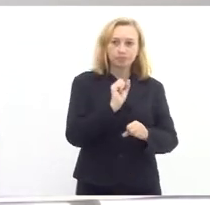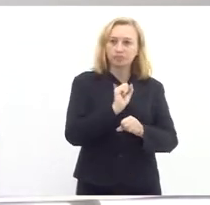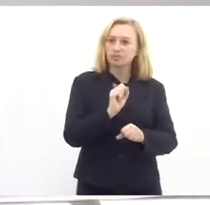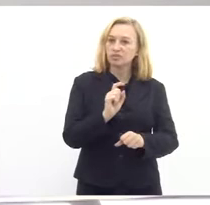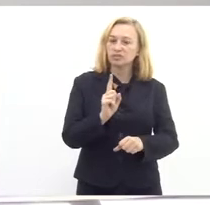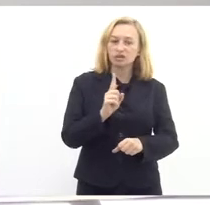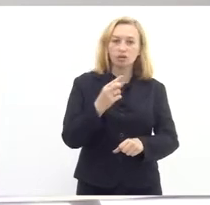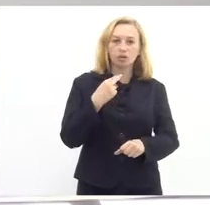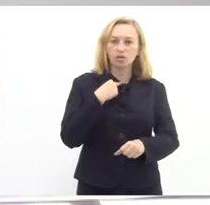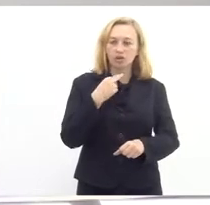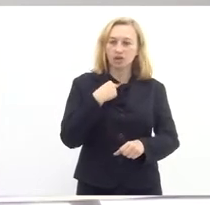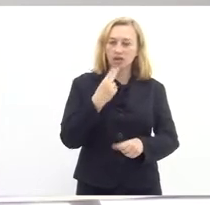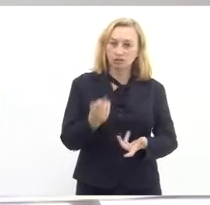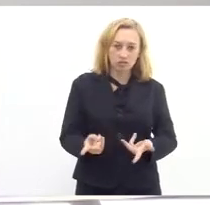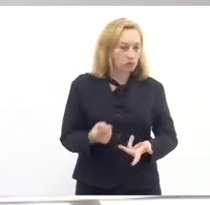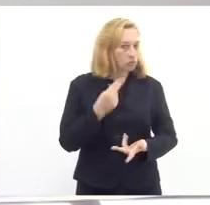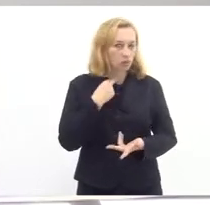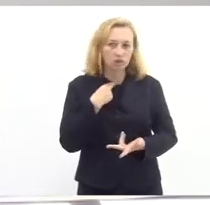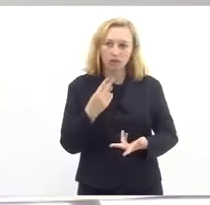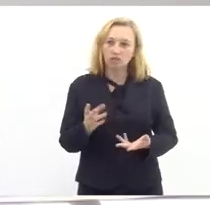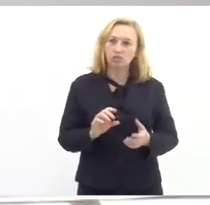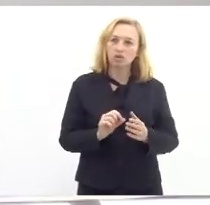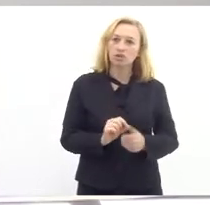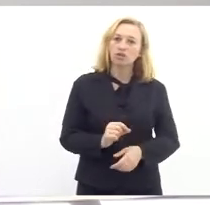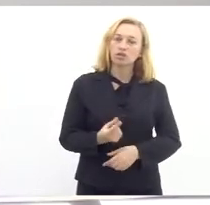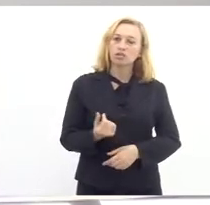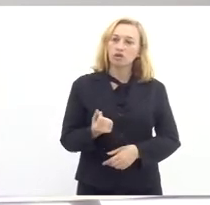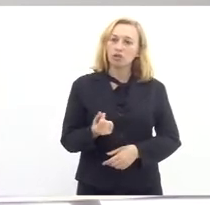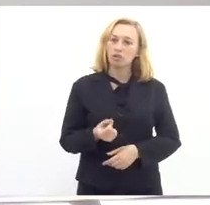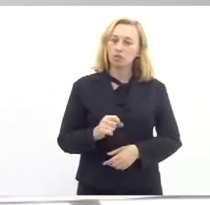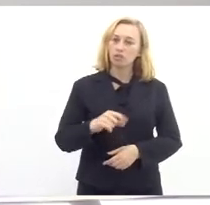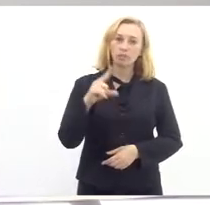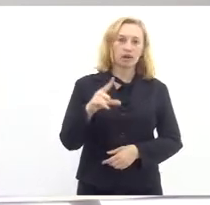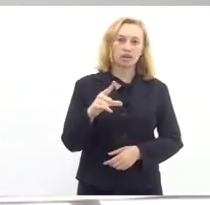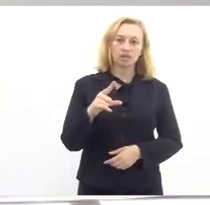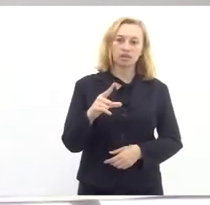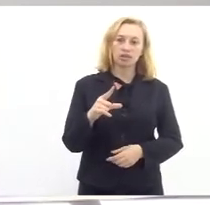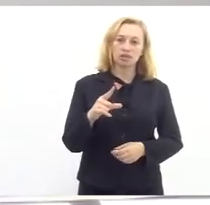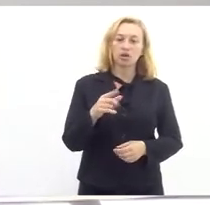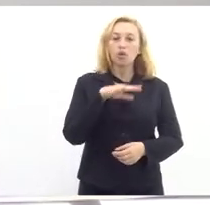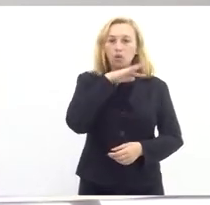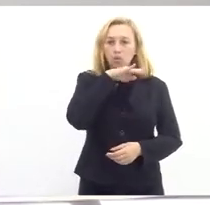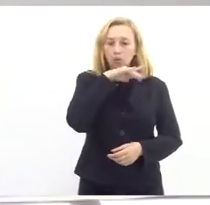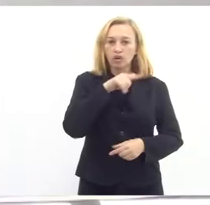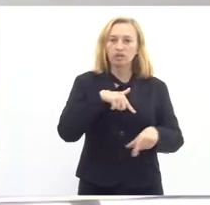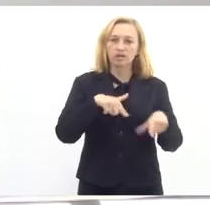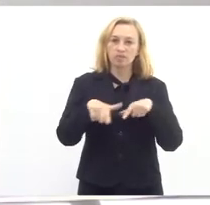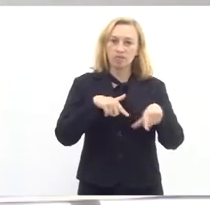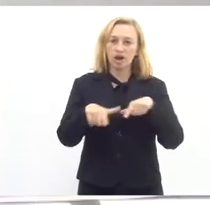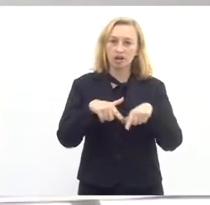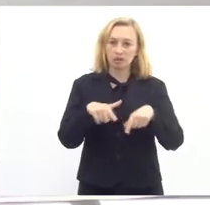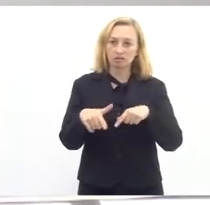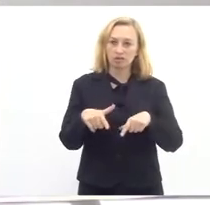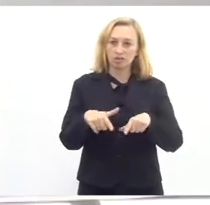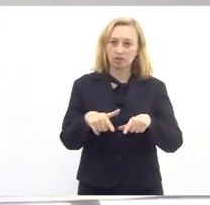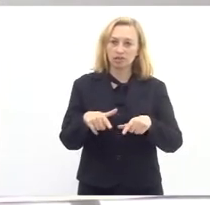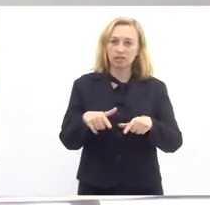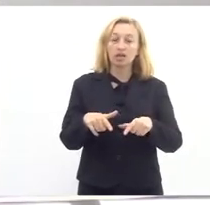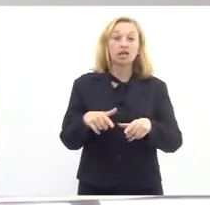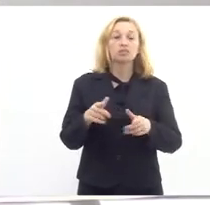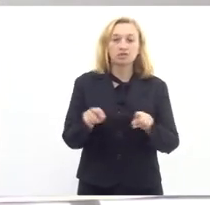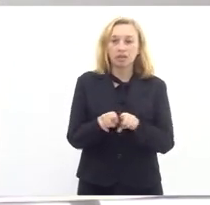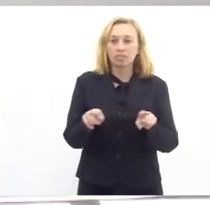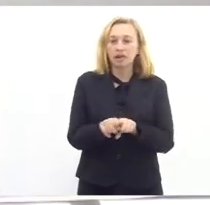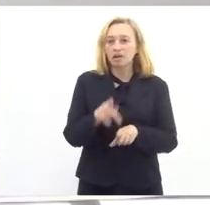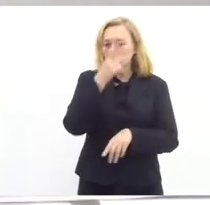desse aumento, tendo em vista que, primeiro, que o valor da passagem está muito caro, pelo péssimo serviço que é prestado, e, ao mesmo tempo, nenhum trabalhador teve um aumento